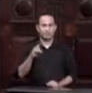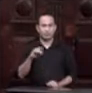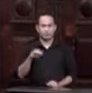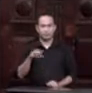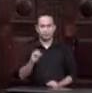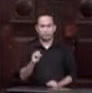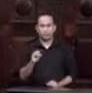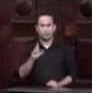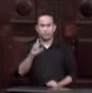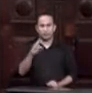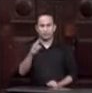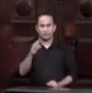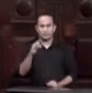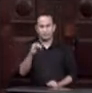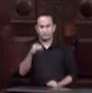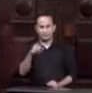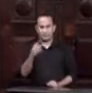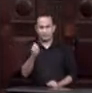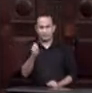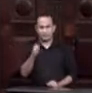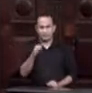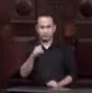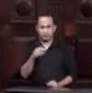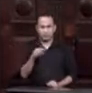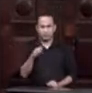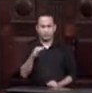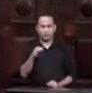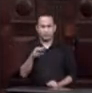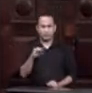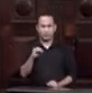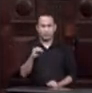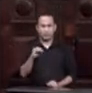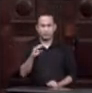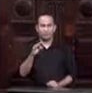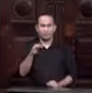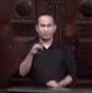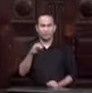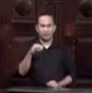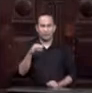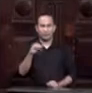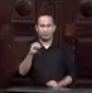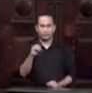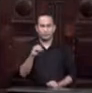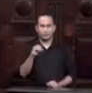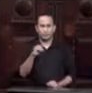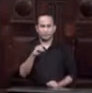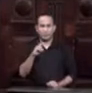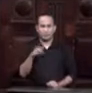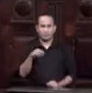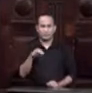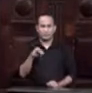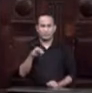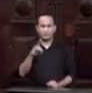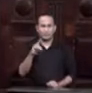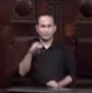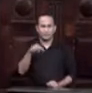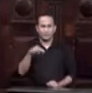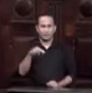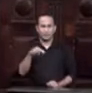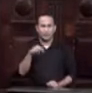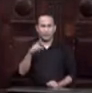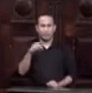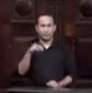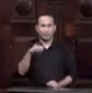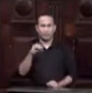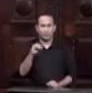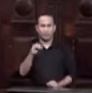Lucinha, Gilberto, Luiz, Eliomar, Flávio, Marta, Zeidan, Paulo,